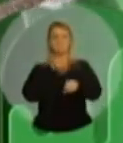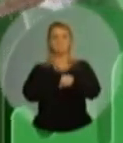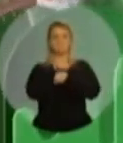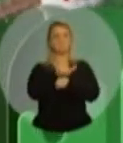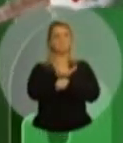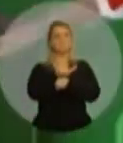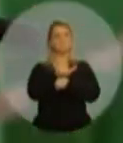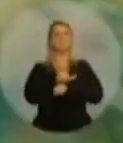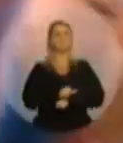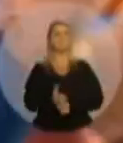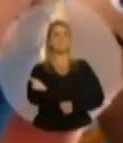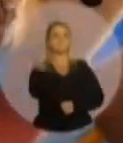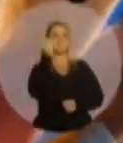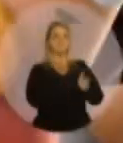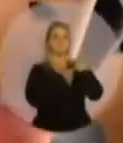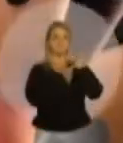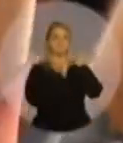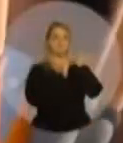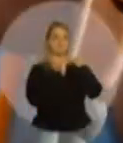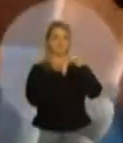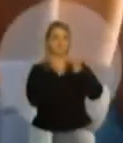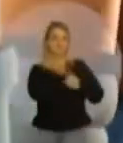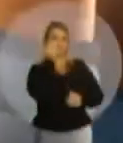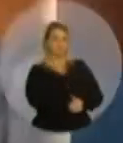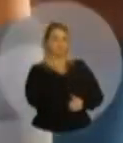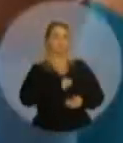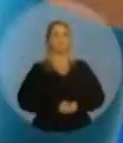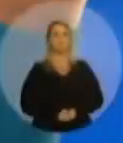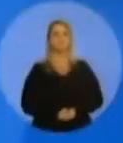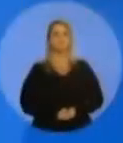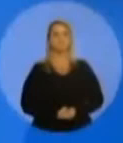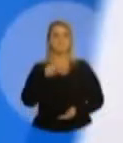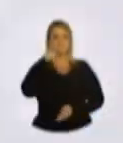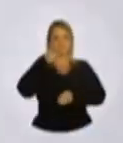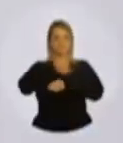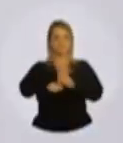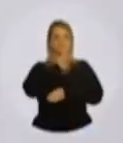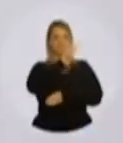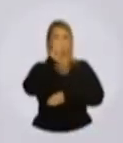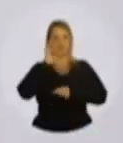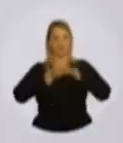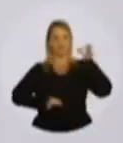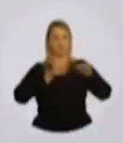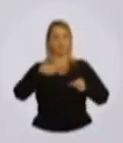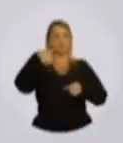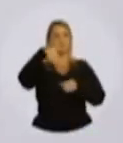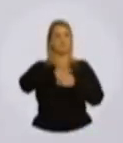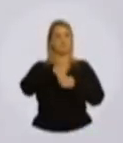pode faltar ninguém. Vem pra biometria, vem. Acesse o site da